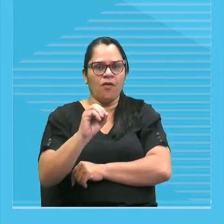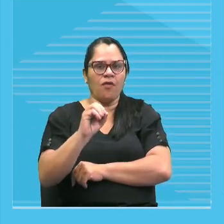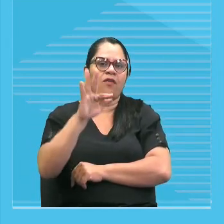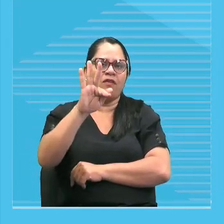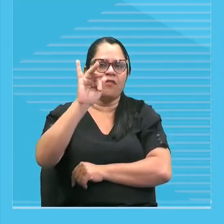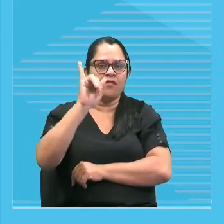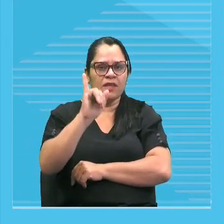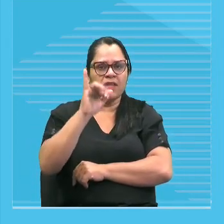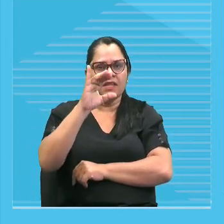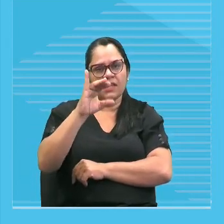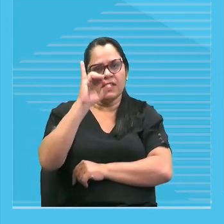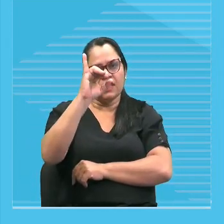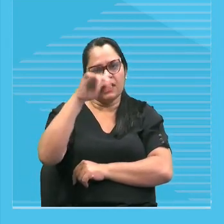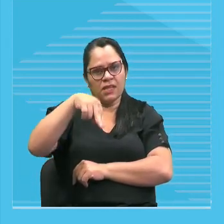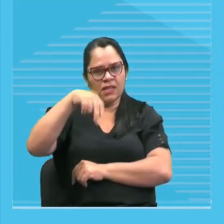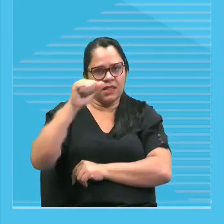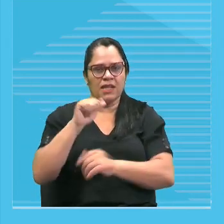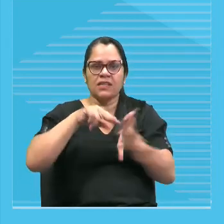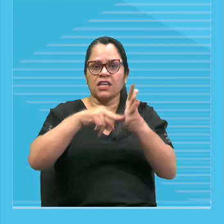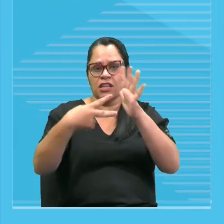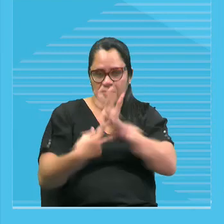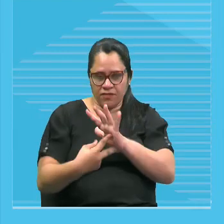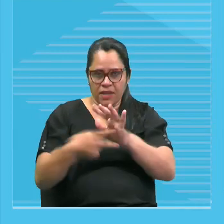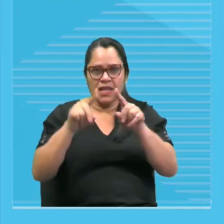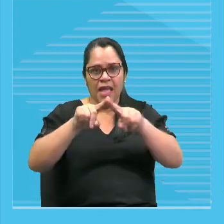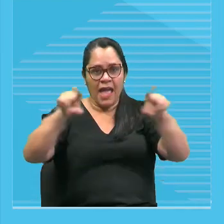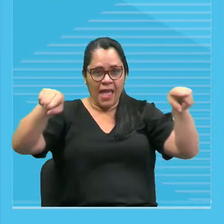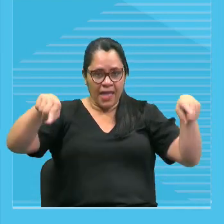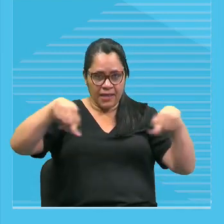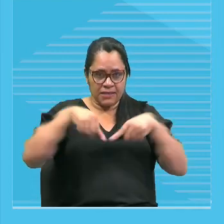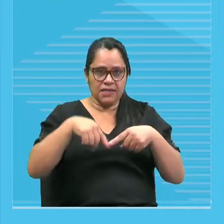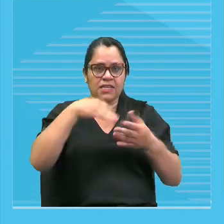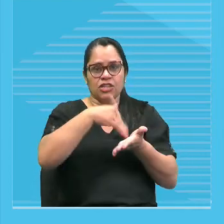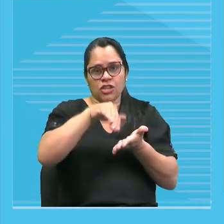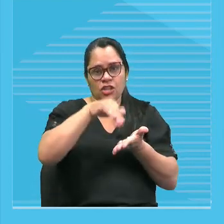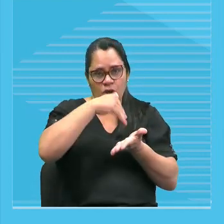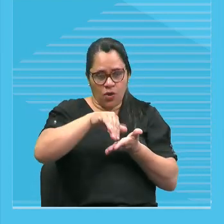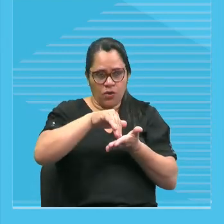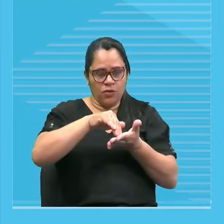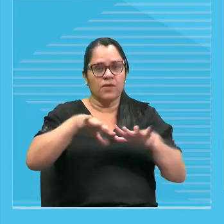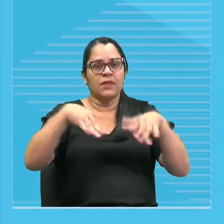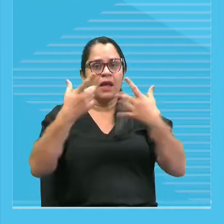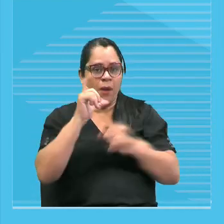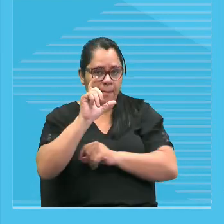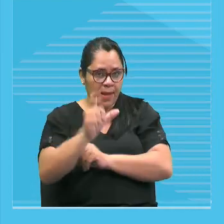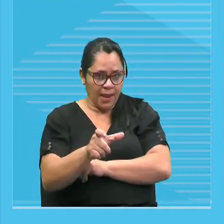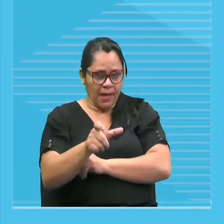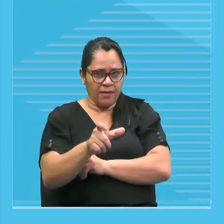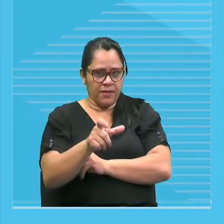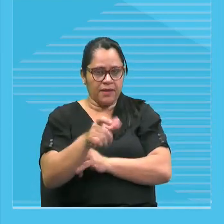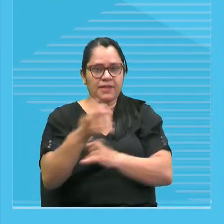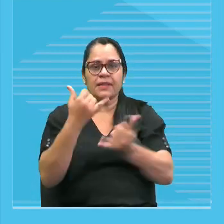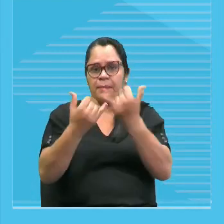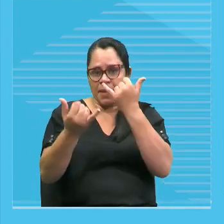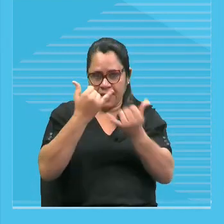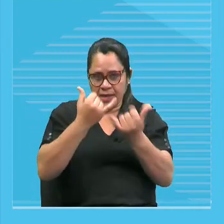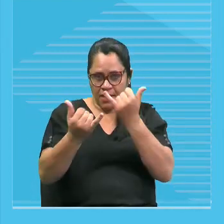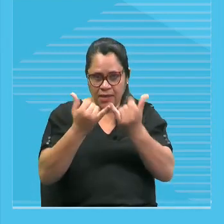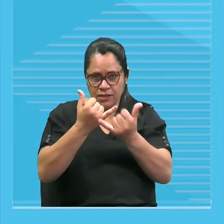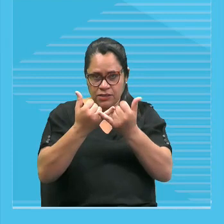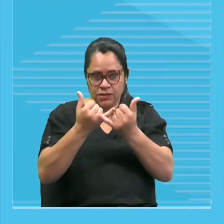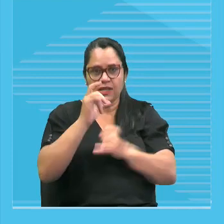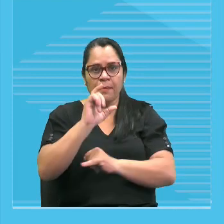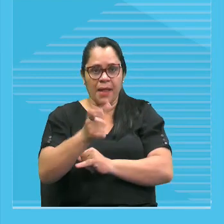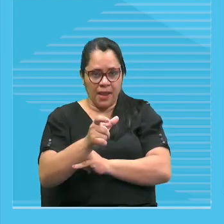tá vendo o que faz uma palavra ser uma falsa cognata ela tem significado diferente nas duas